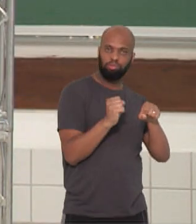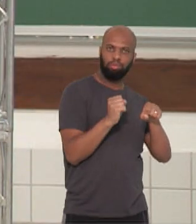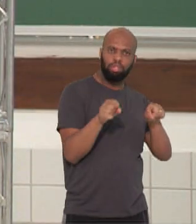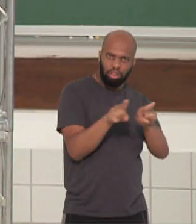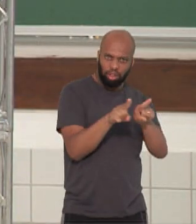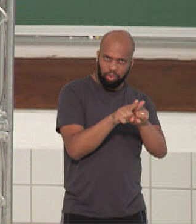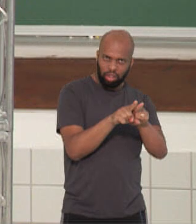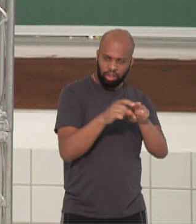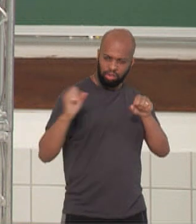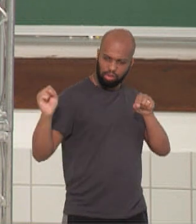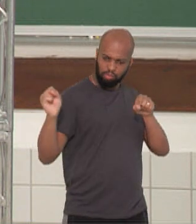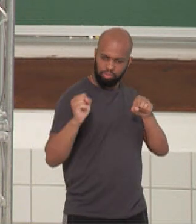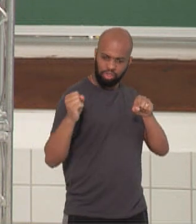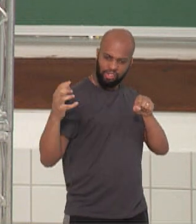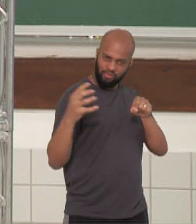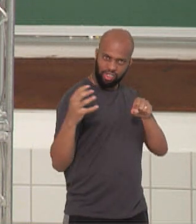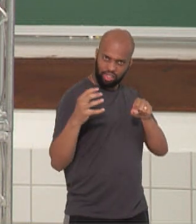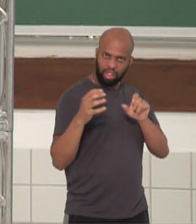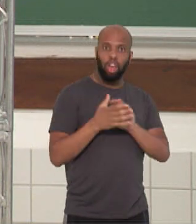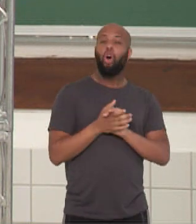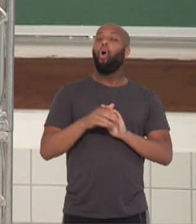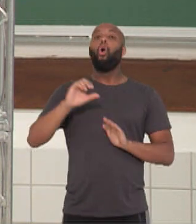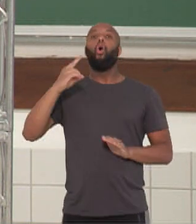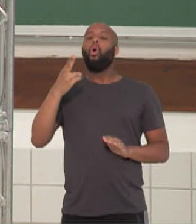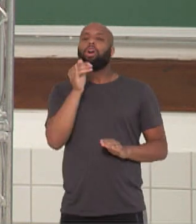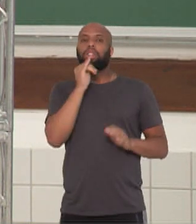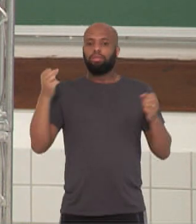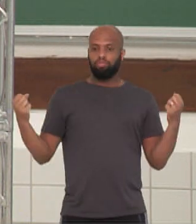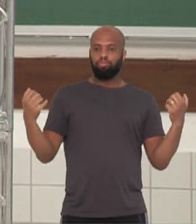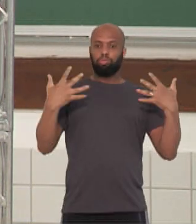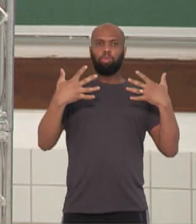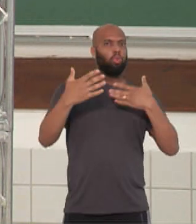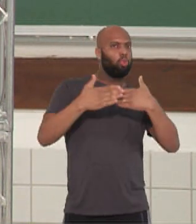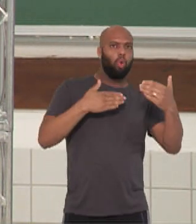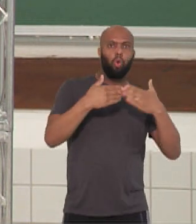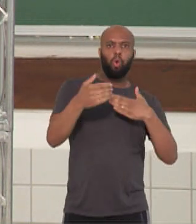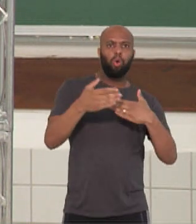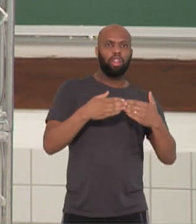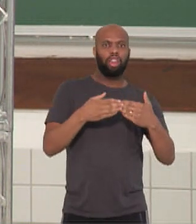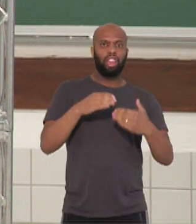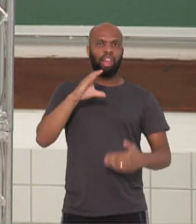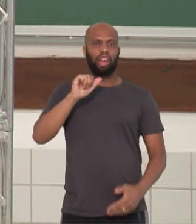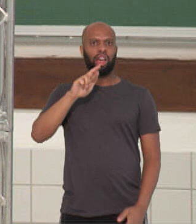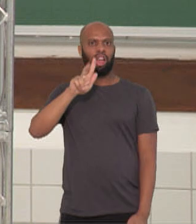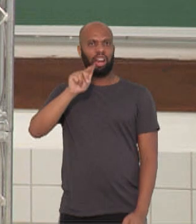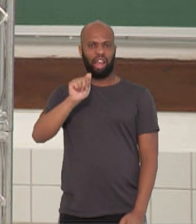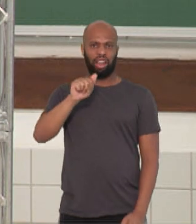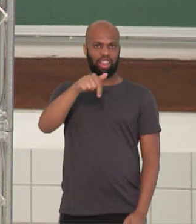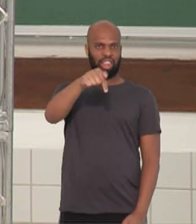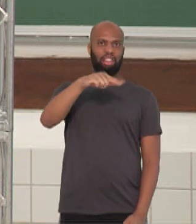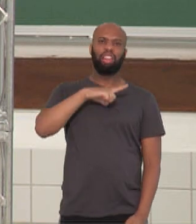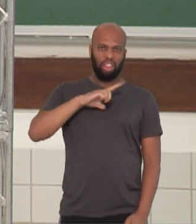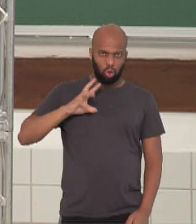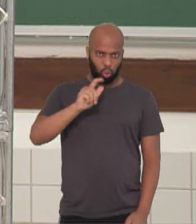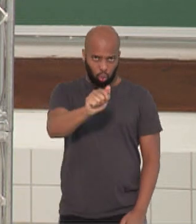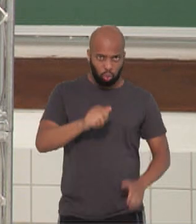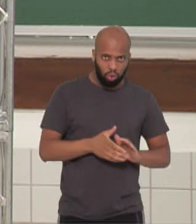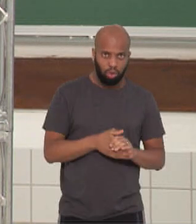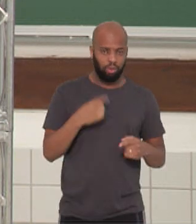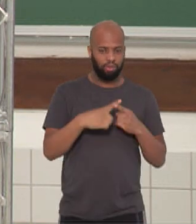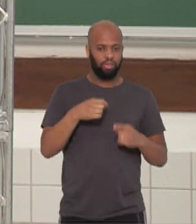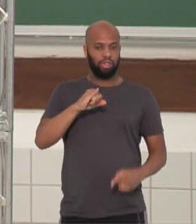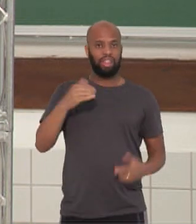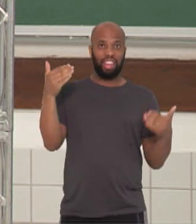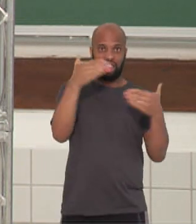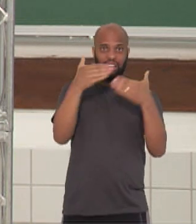elétrico é uma propriedade que toda carga elétrica tem? Então, se a gente for voltar para os slides